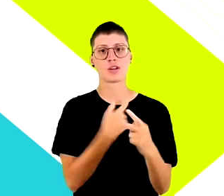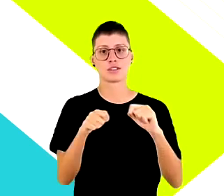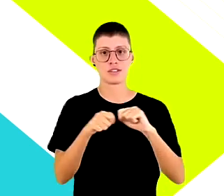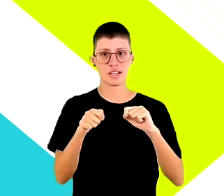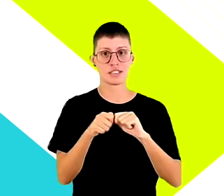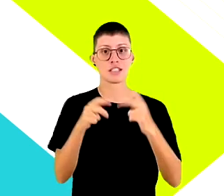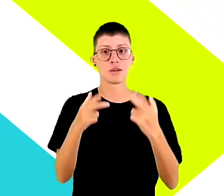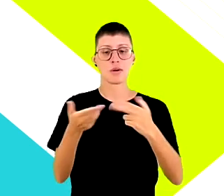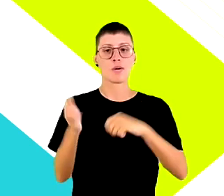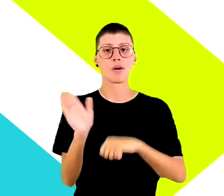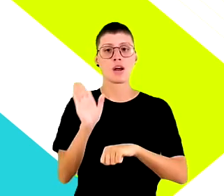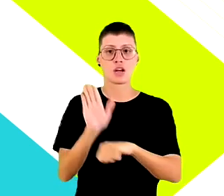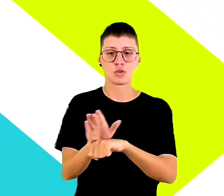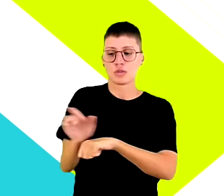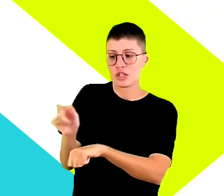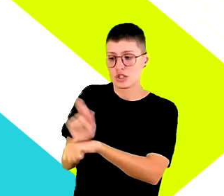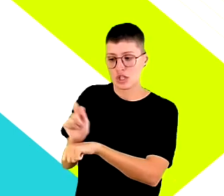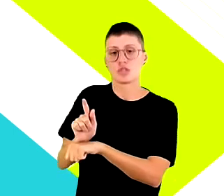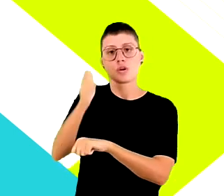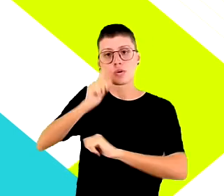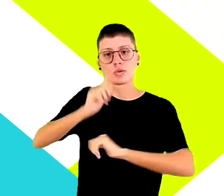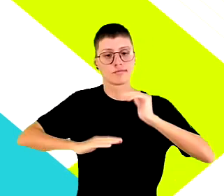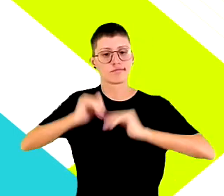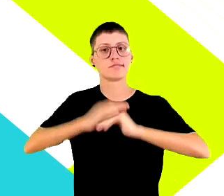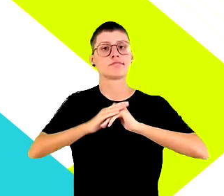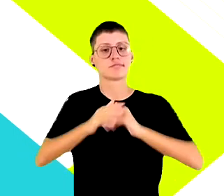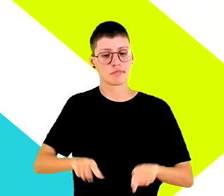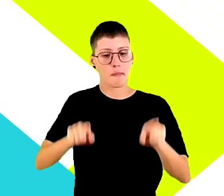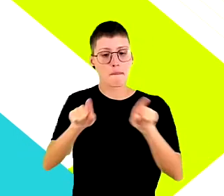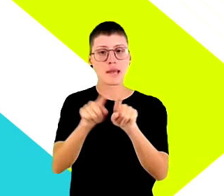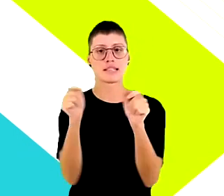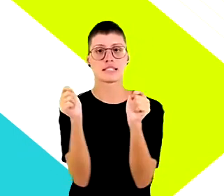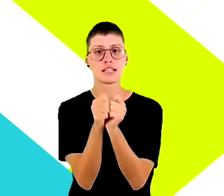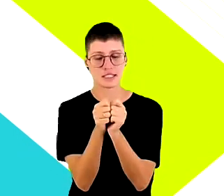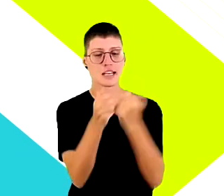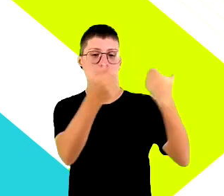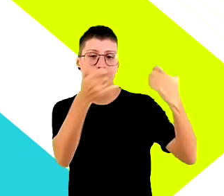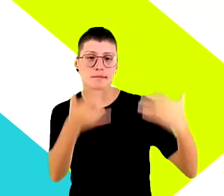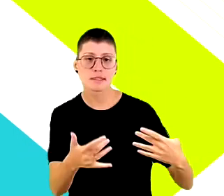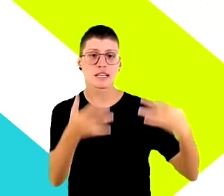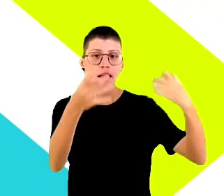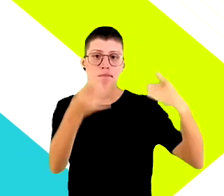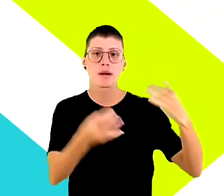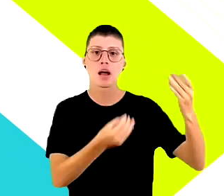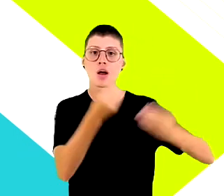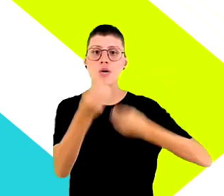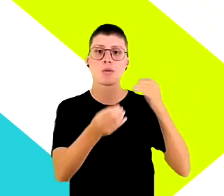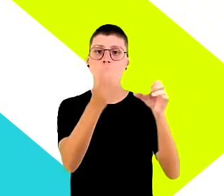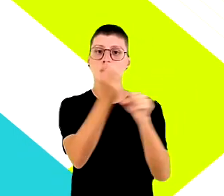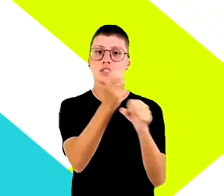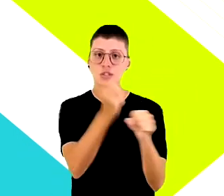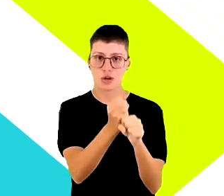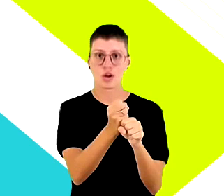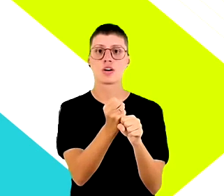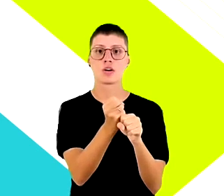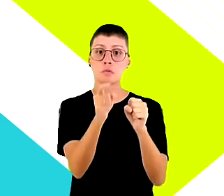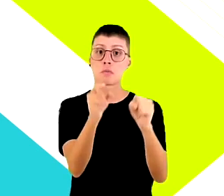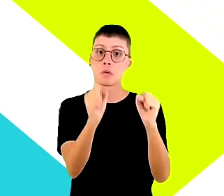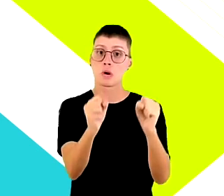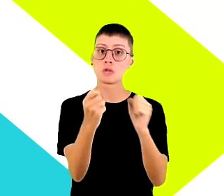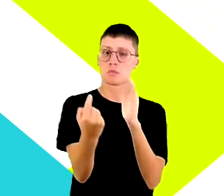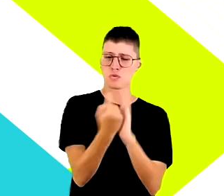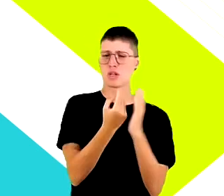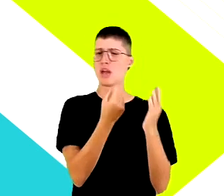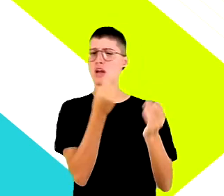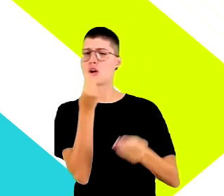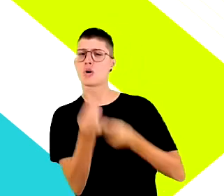o gestor, por exemplo, a construir parecer de crédito, a explicar um score de crédito. Então, você pode perguntar por que esse